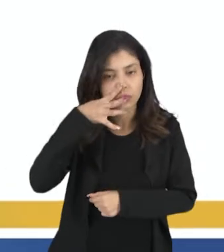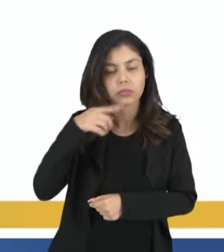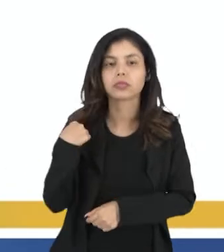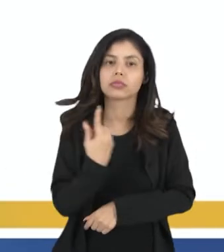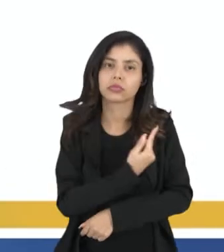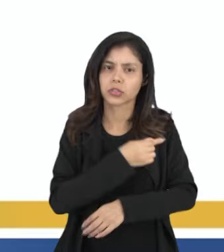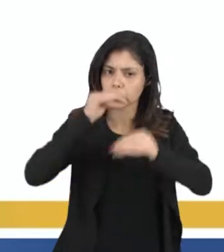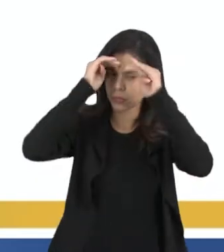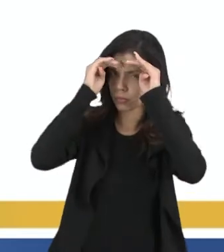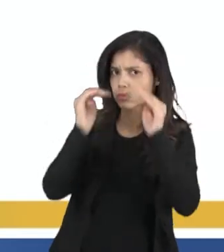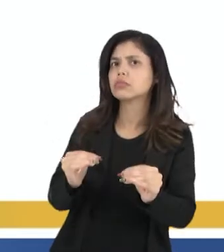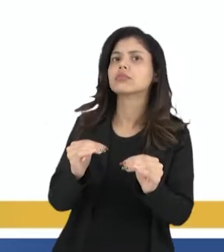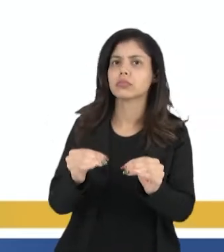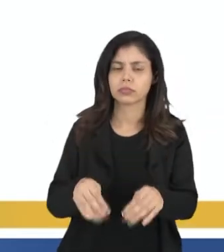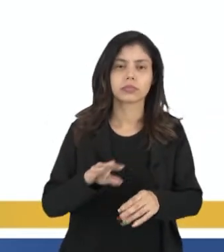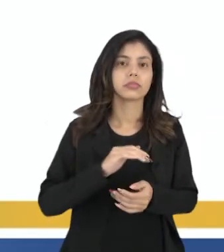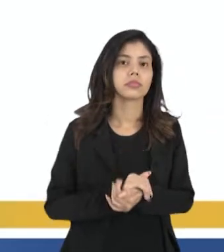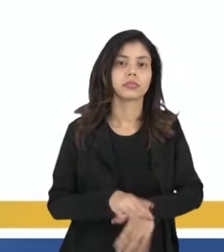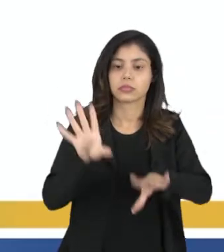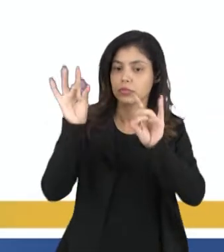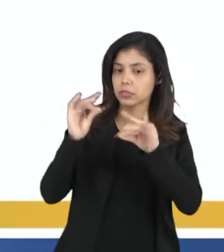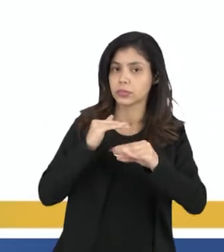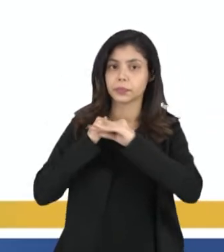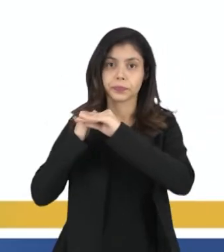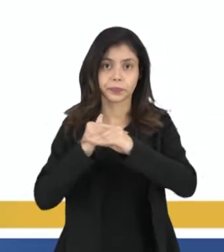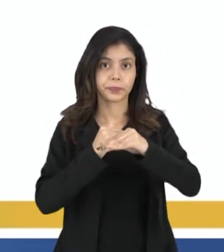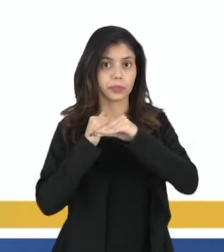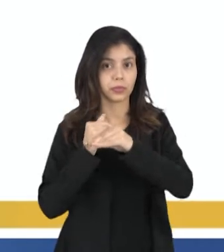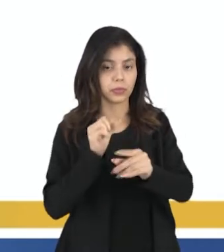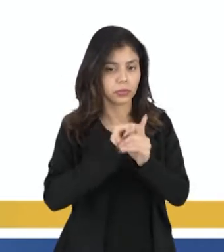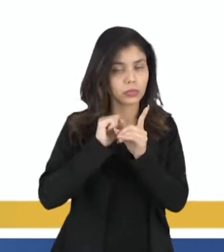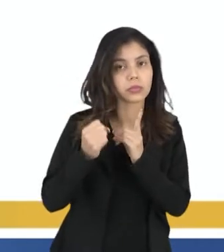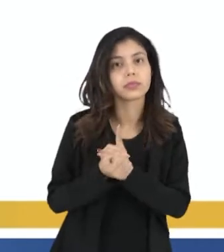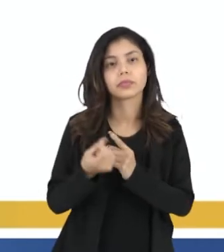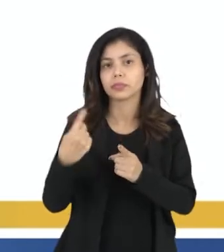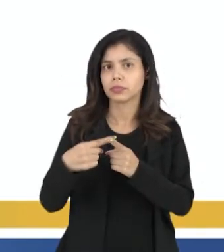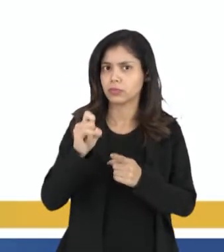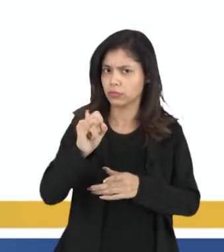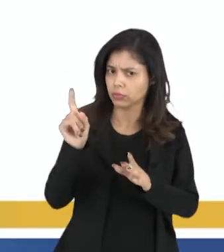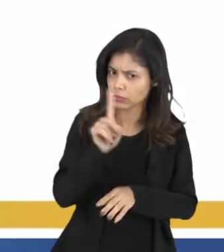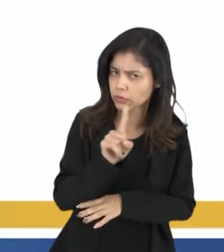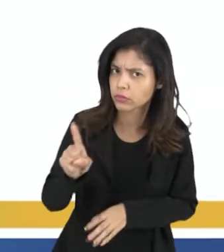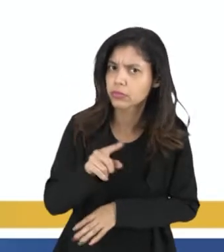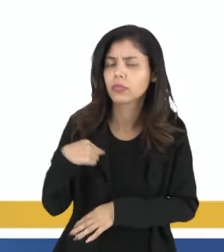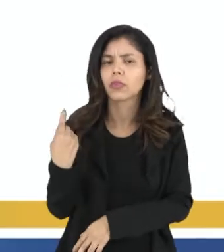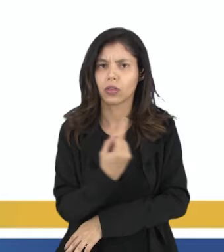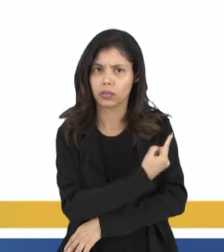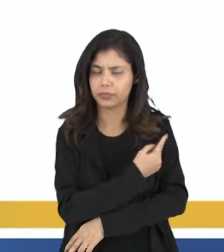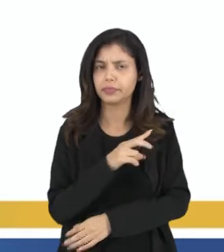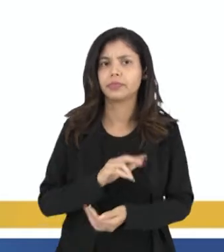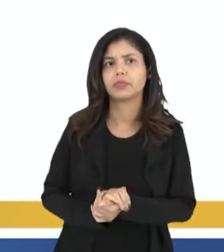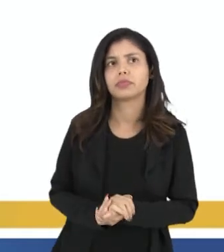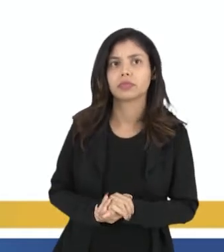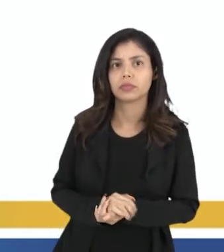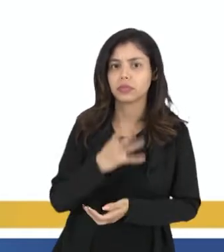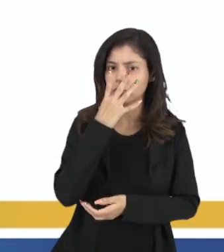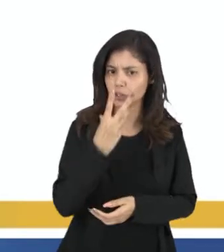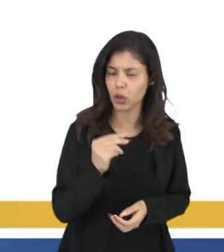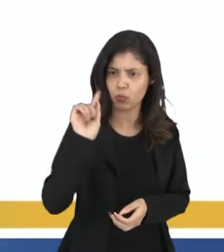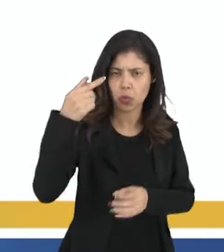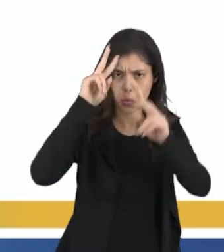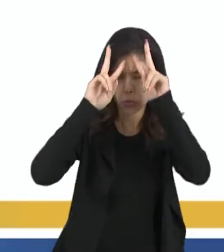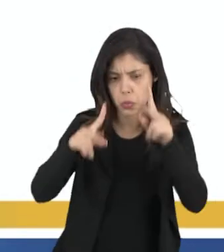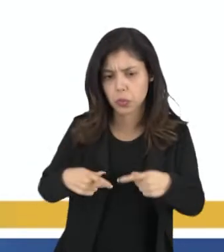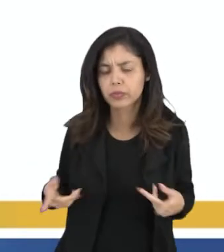que a gente deve obedecer para que haja equilíbrio social, né? Porque senão a gente se torna lobo do homem,